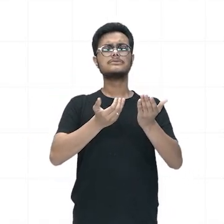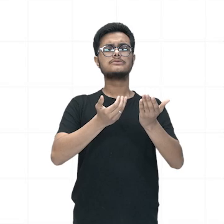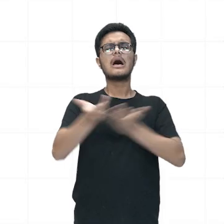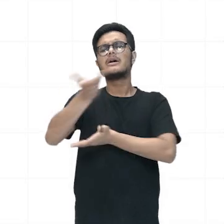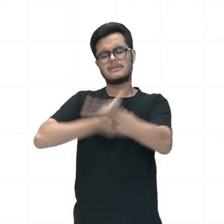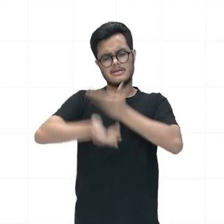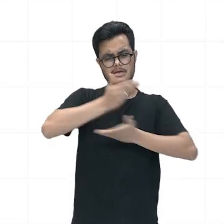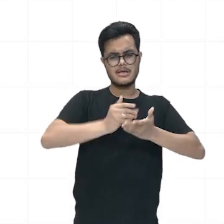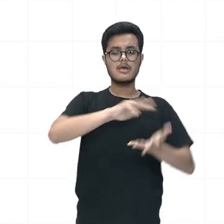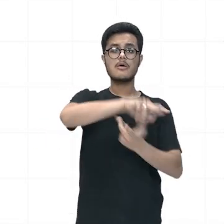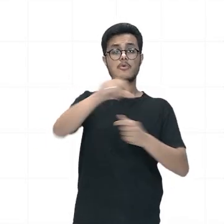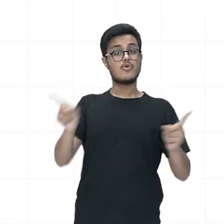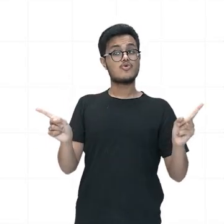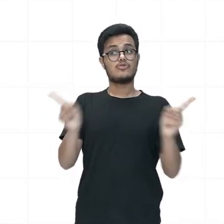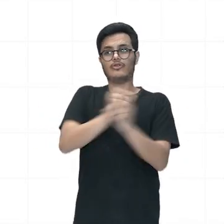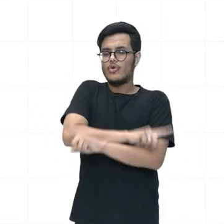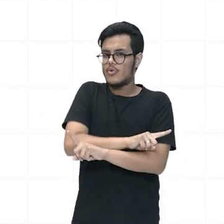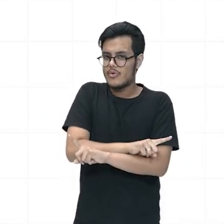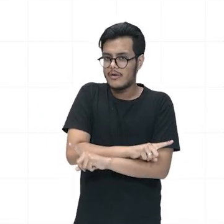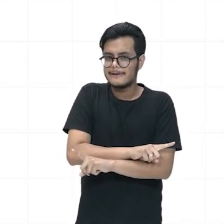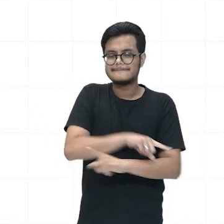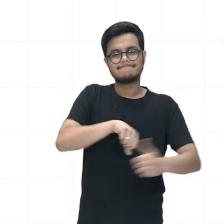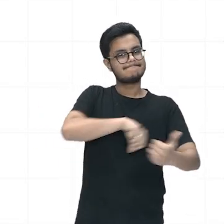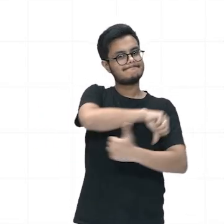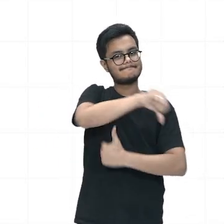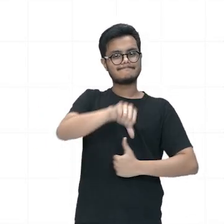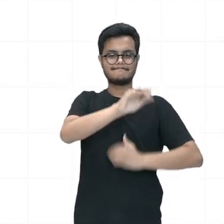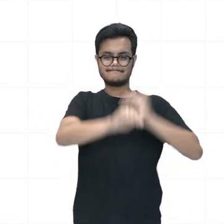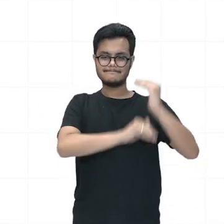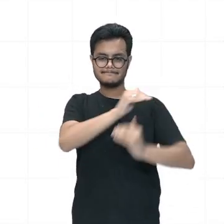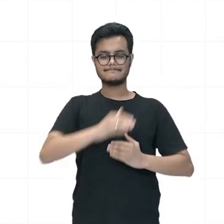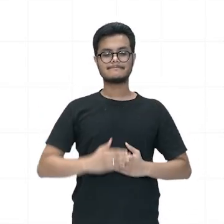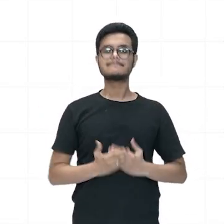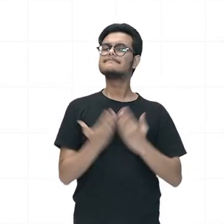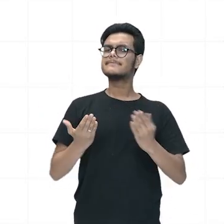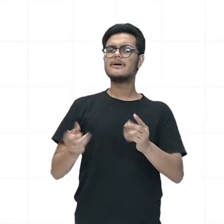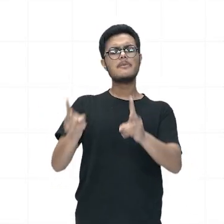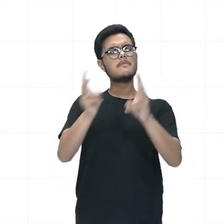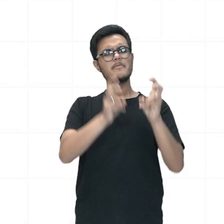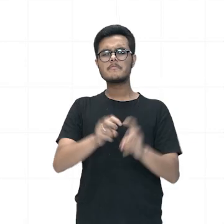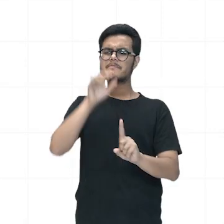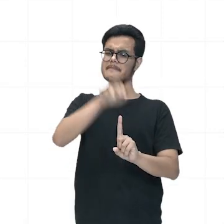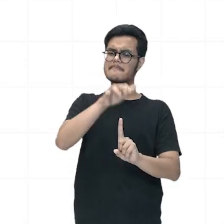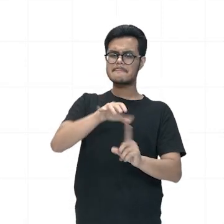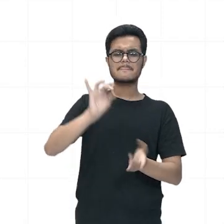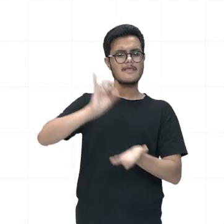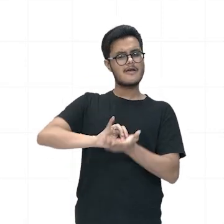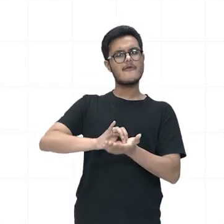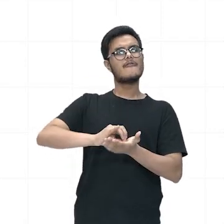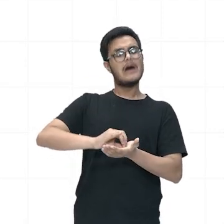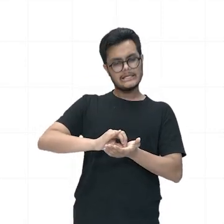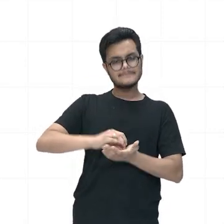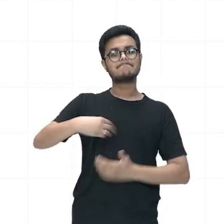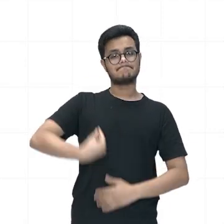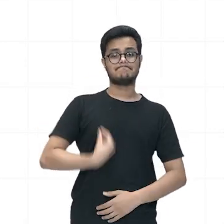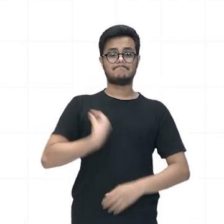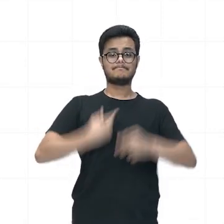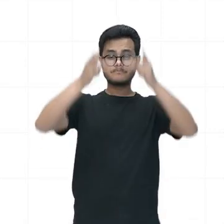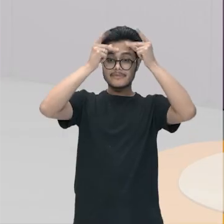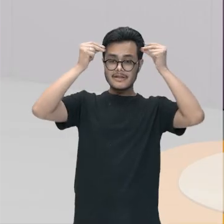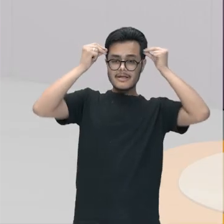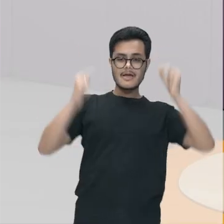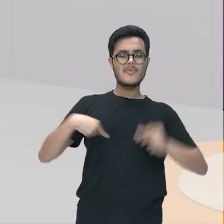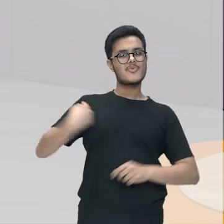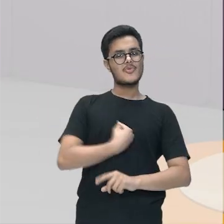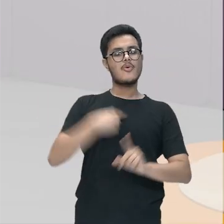escrita mudou o mundo para sempre. Olha só, deu para perceber a influência, então, desse mundo grego,